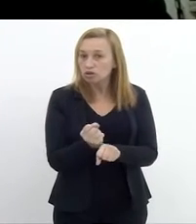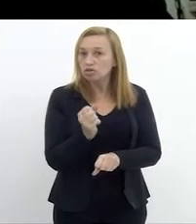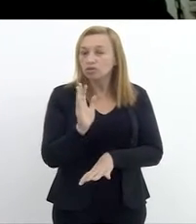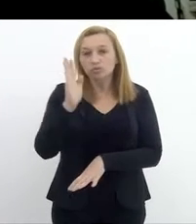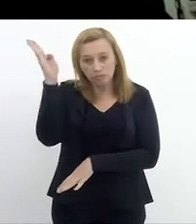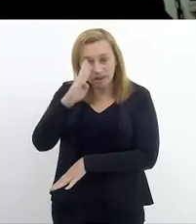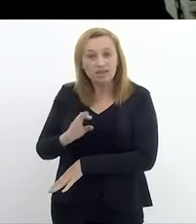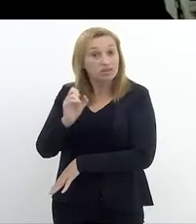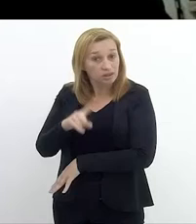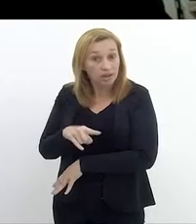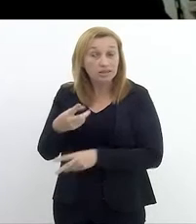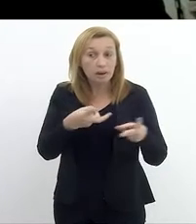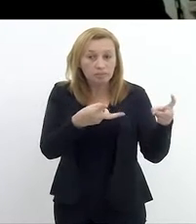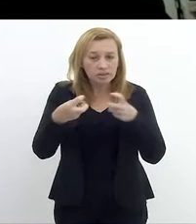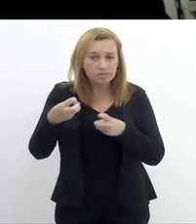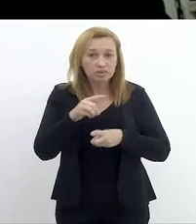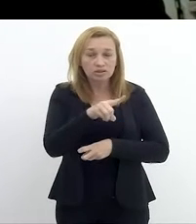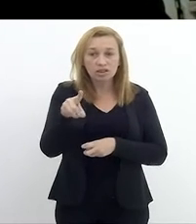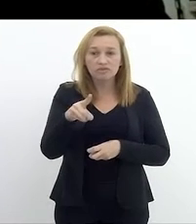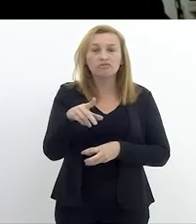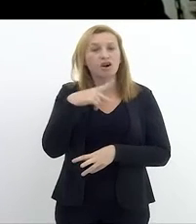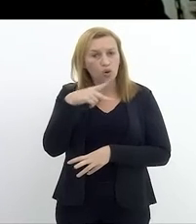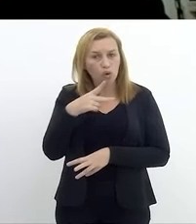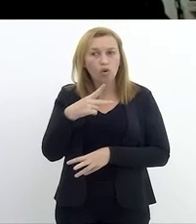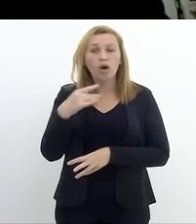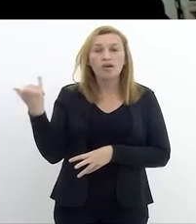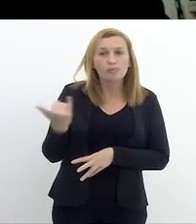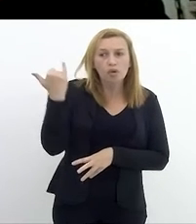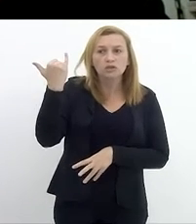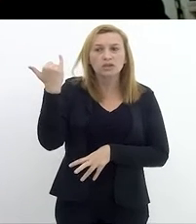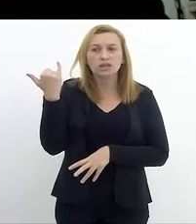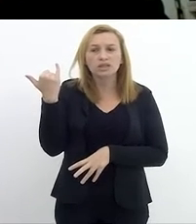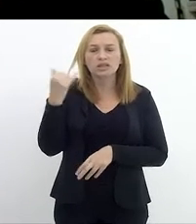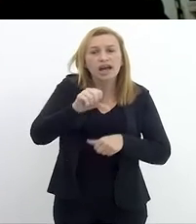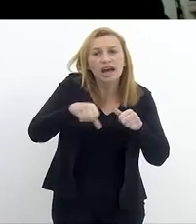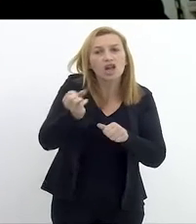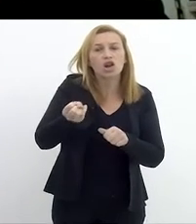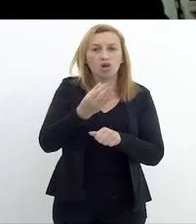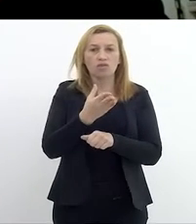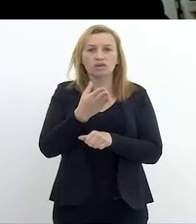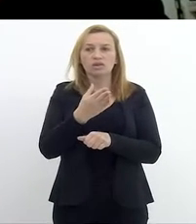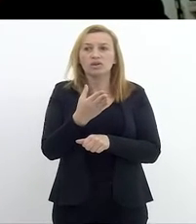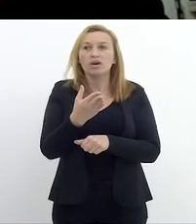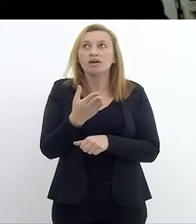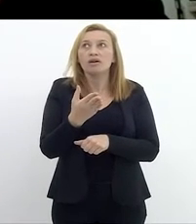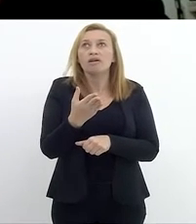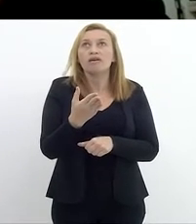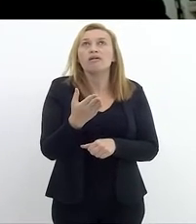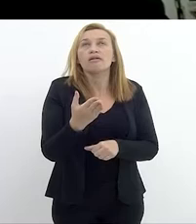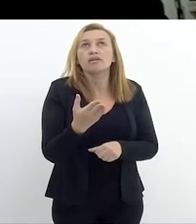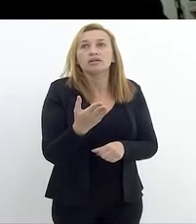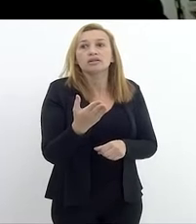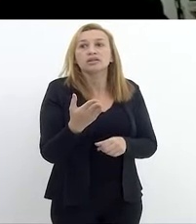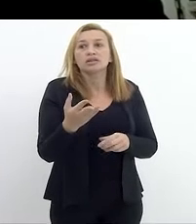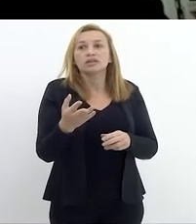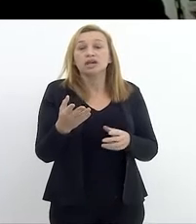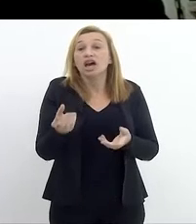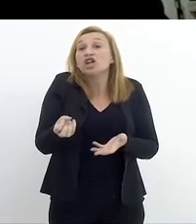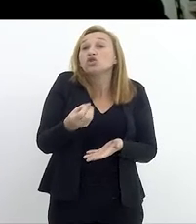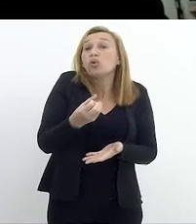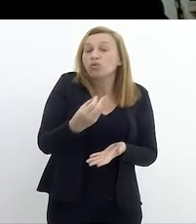Perfeito. Esse é um processo em construção no Brasil, né? Essa percepção que você bem descreveu, né, da importância da